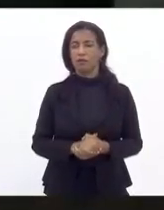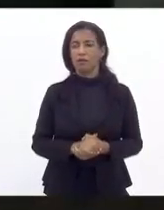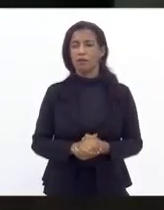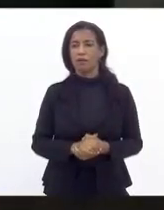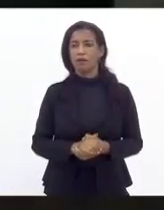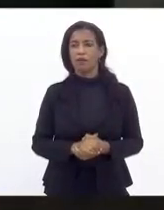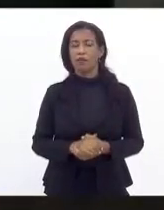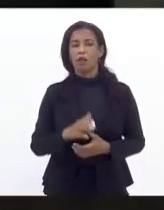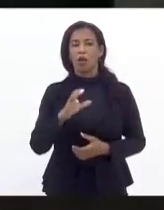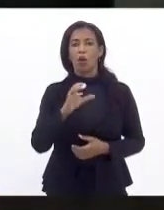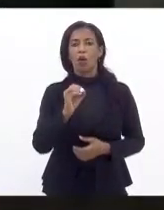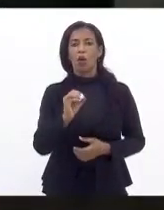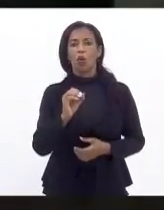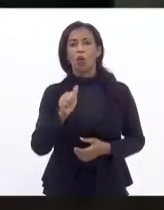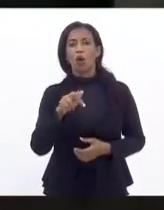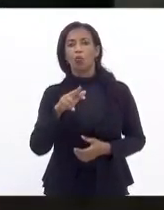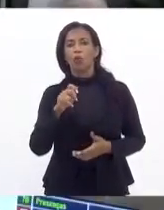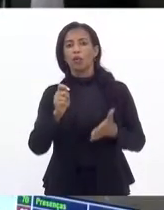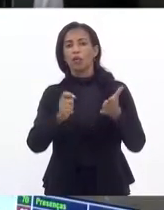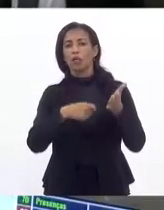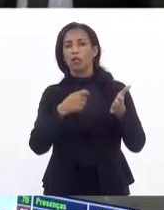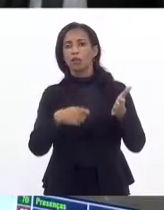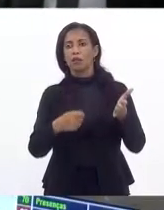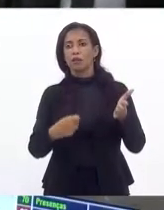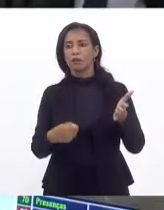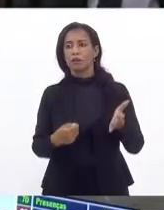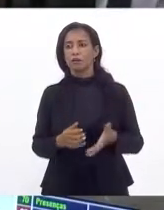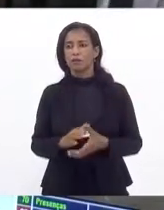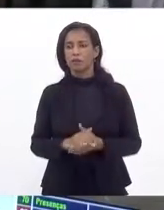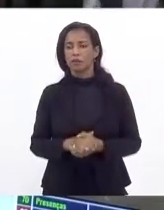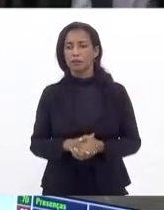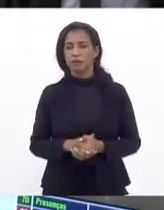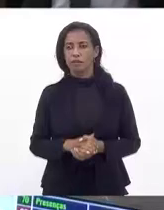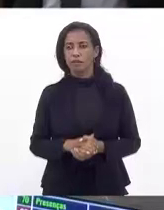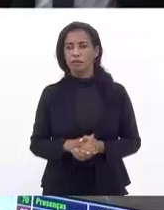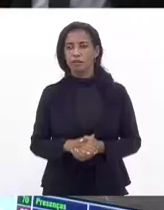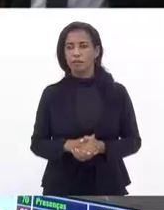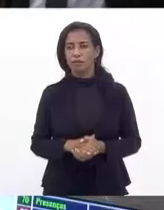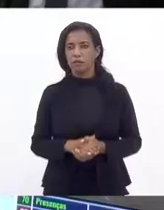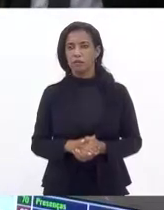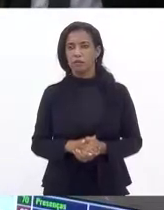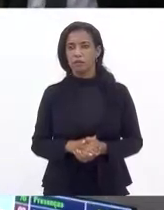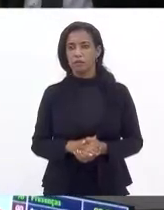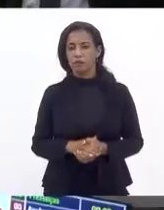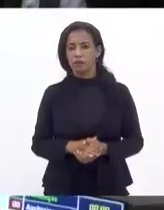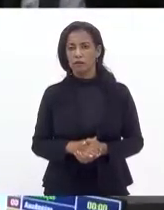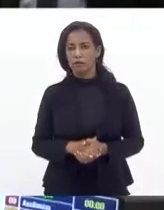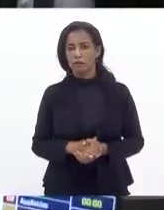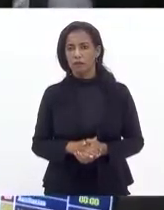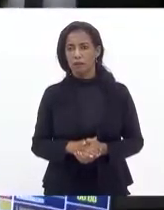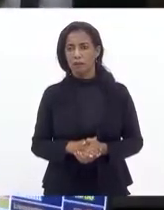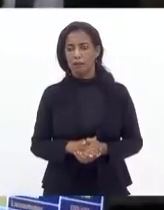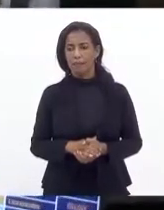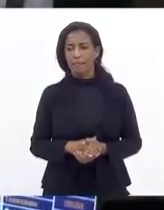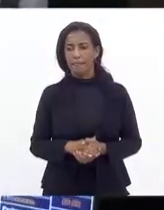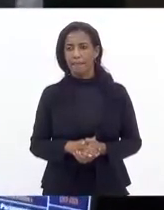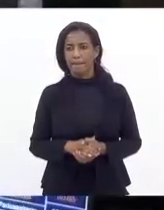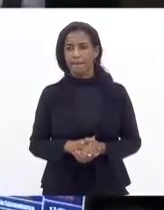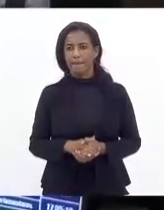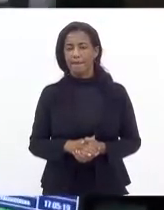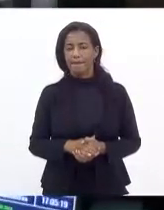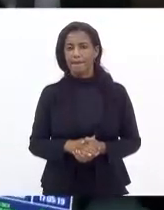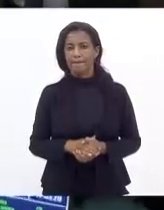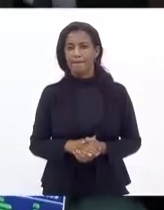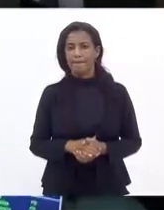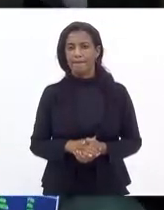autoria, o deputado Sérgio Fernandes está oferecendo. Presidente, deputado na verdade, Marquinhos, hoje. O meu... Senhor presidente, na